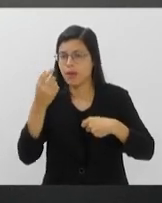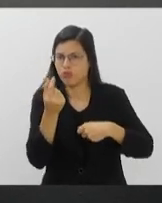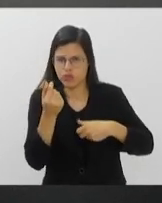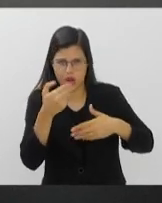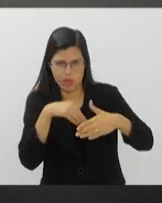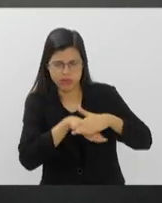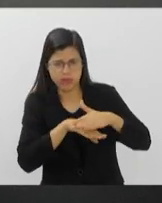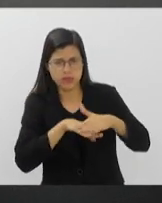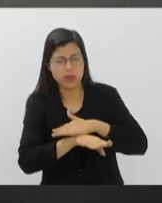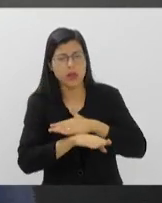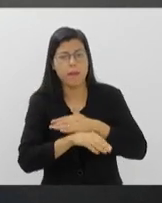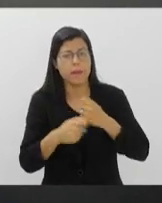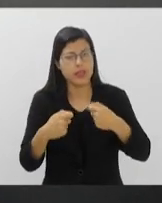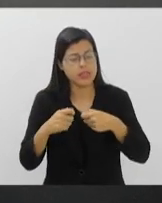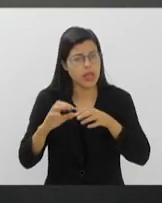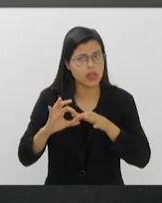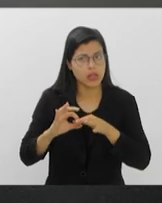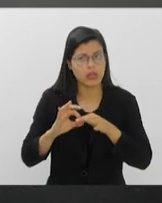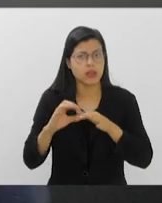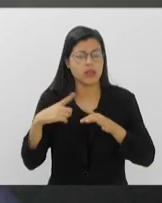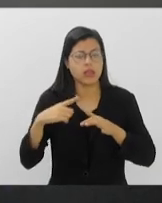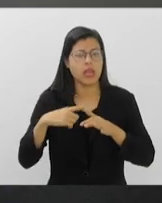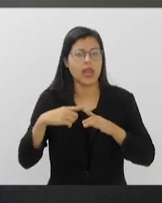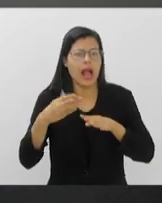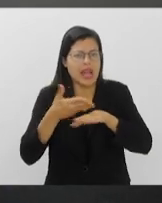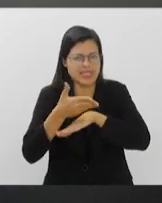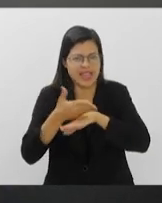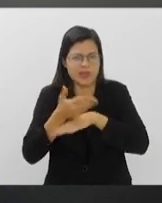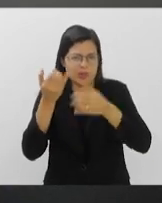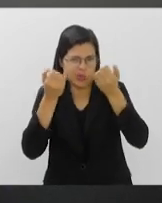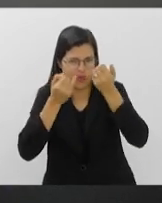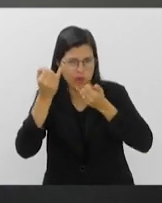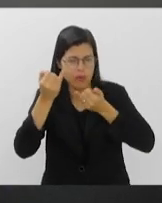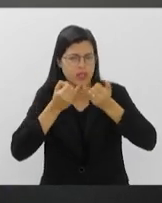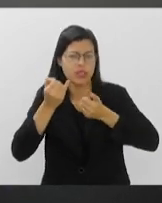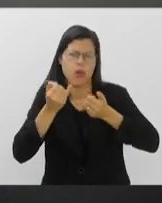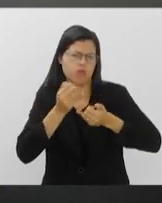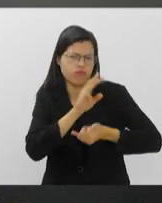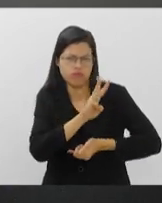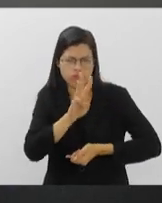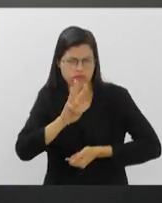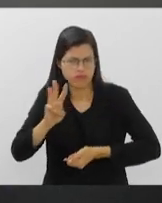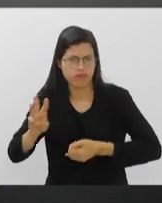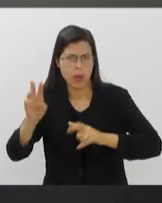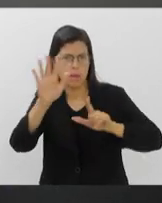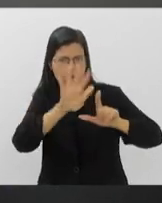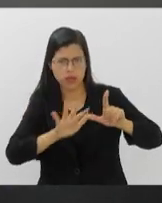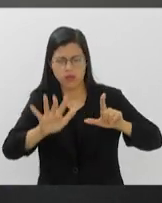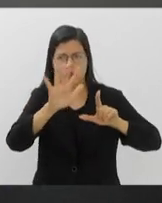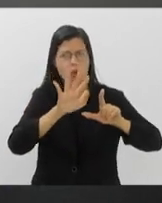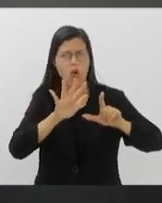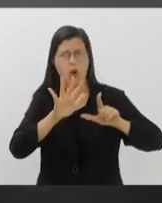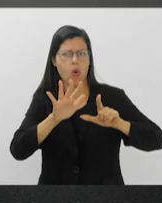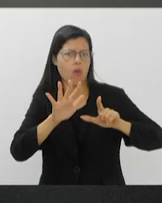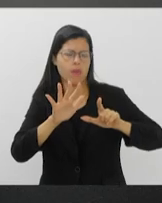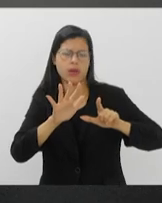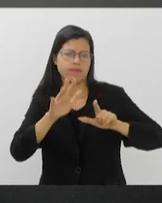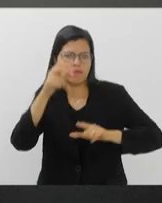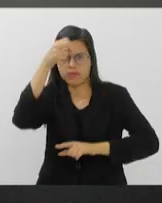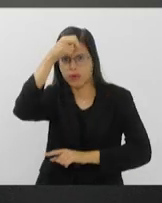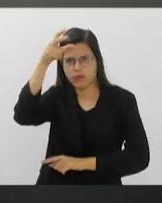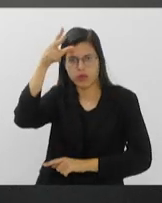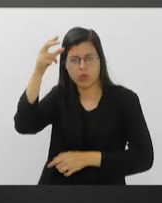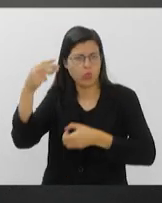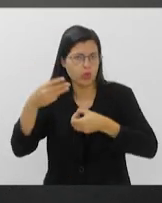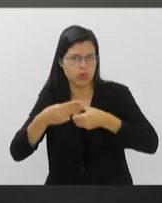estar disponibilizado na página própria do Conselho dentro de uma parte lá da da de um local da página da da Prefeitura do